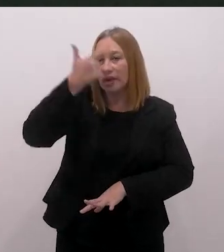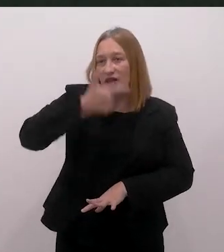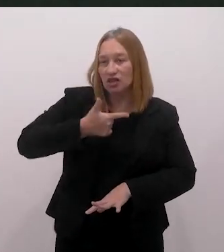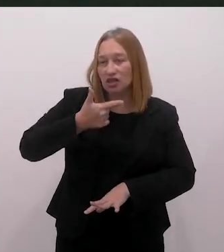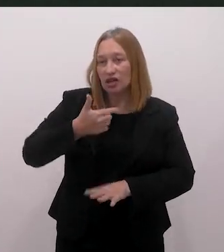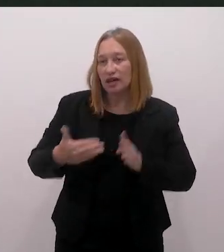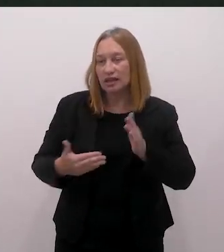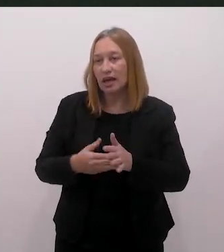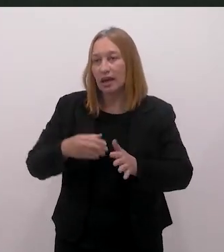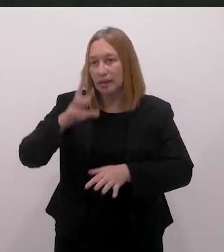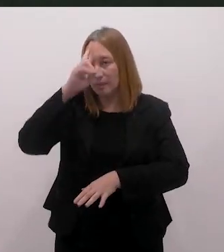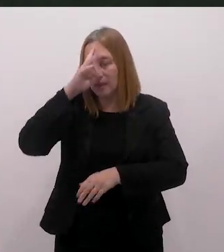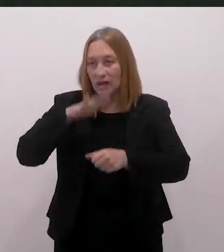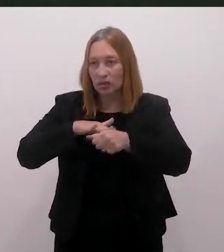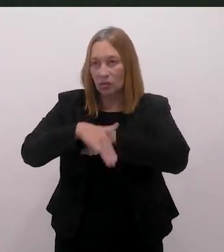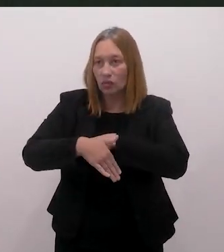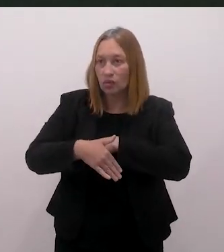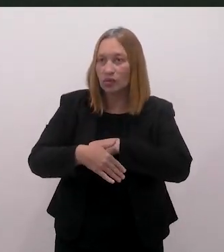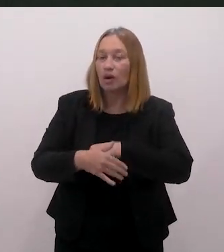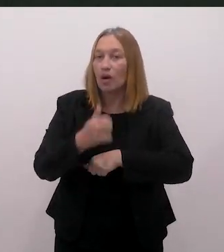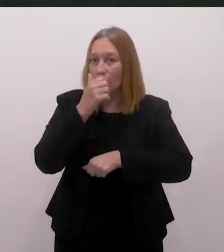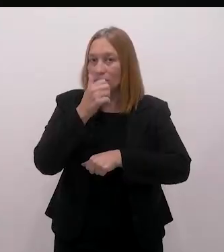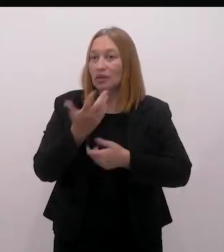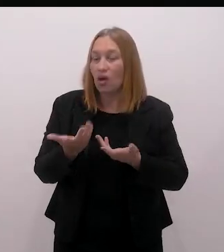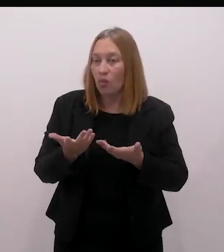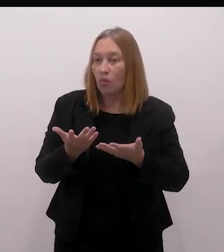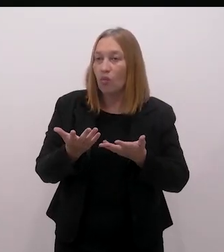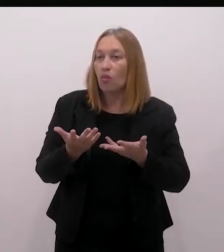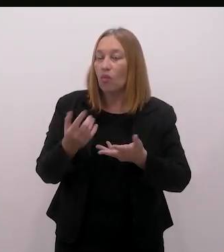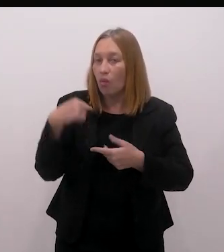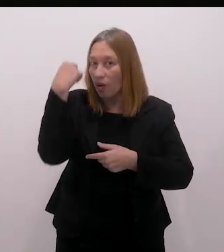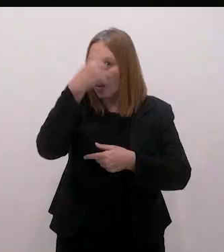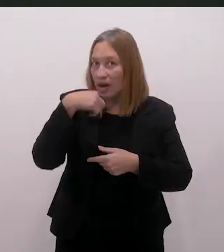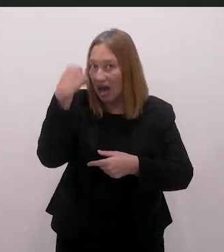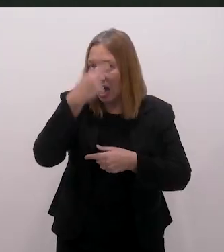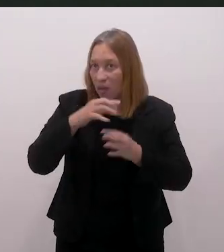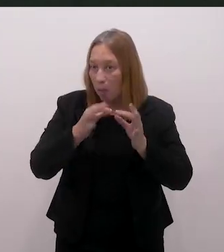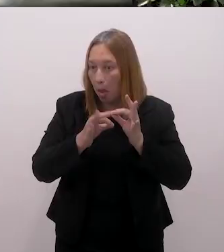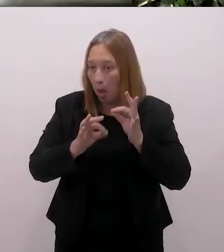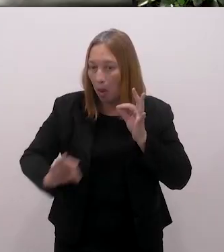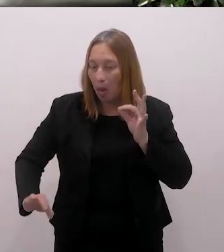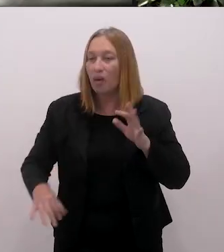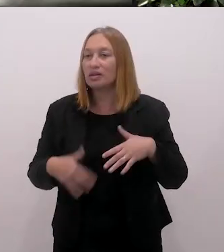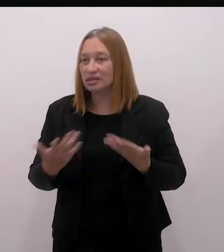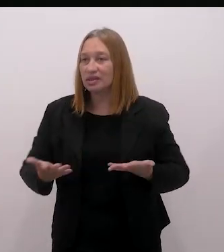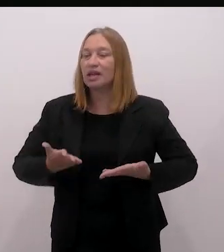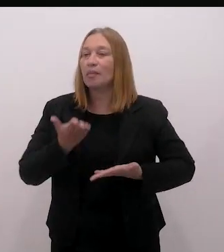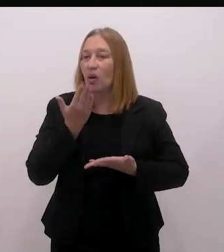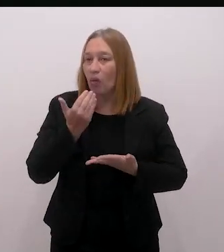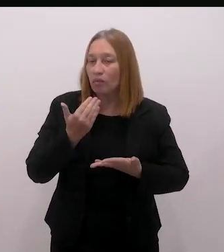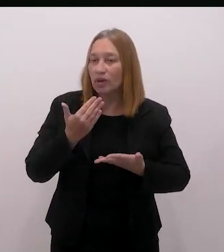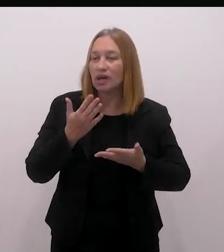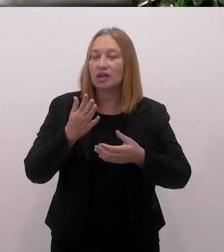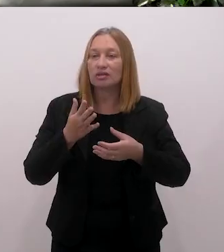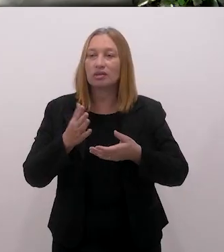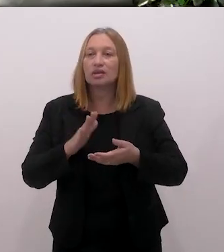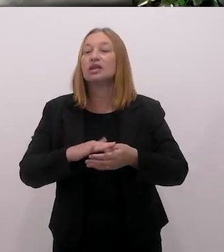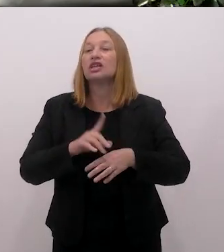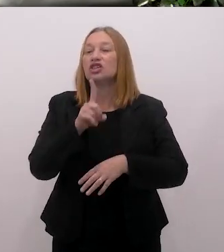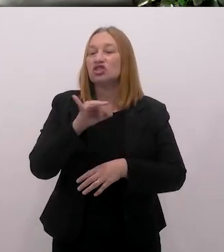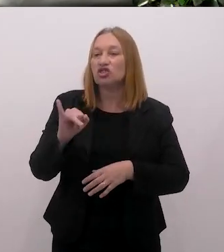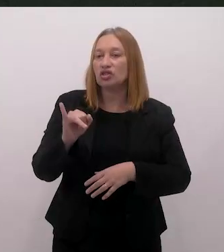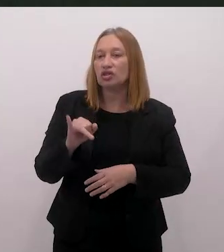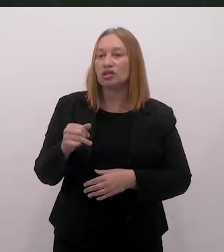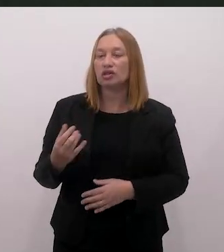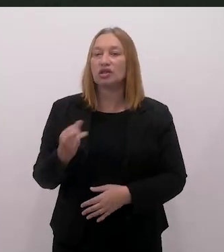de meio-dia até meia-noite. Nossa, é um horário bem estendido. Dá Bem para todo mundo estendido. almoçar, lanchar e jantar no Dida. Qual